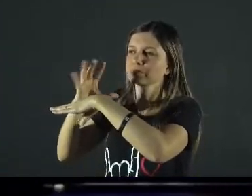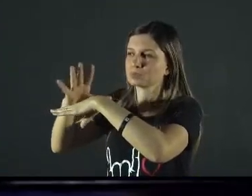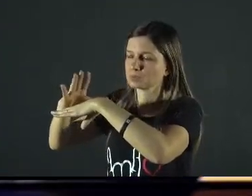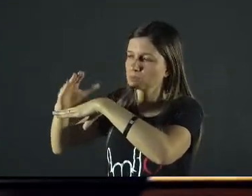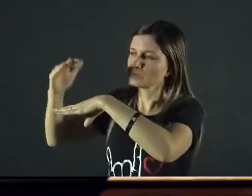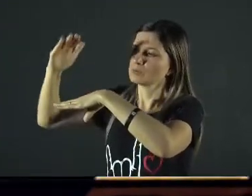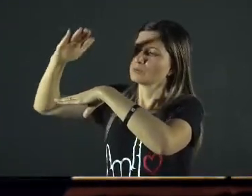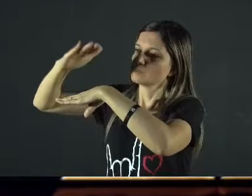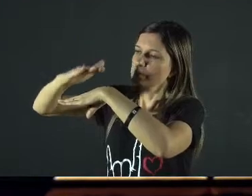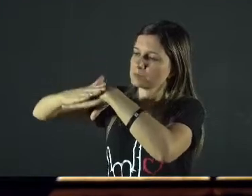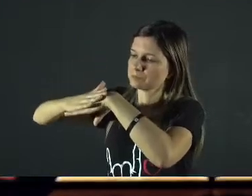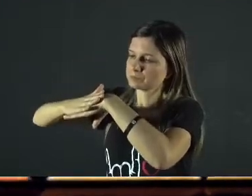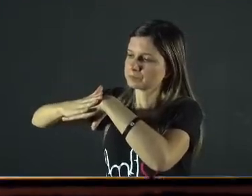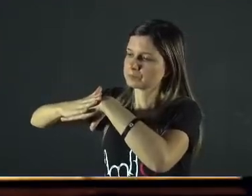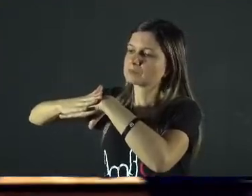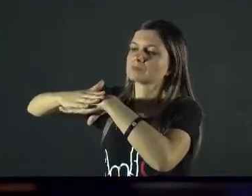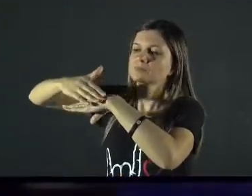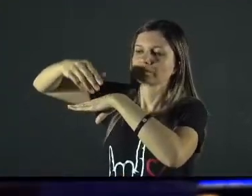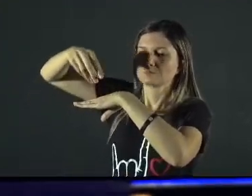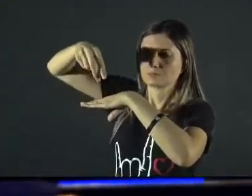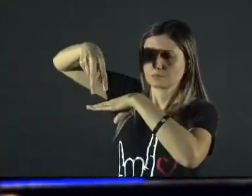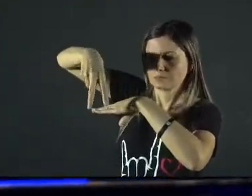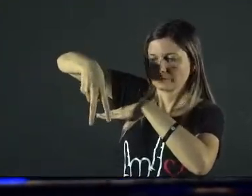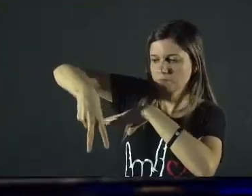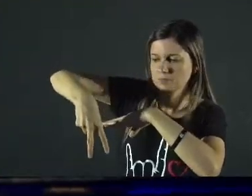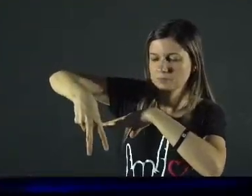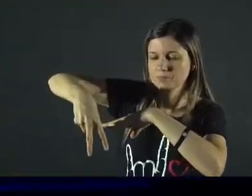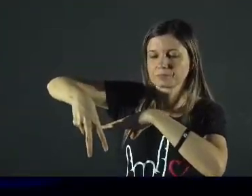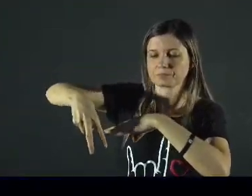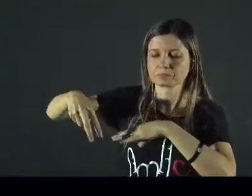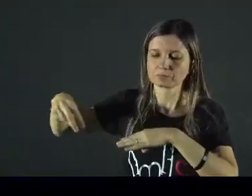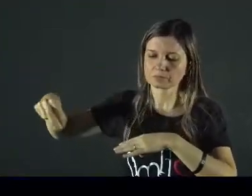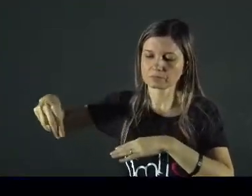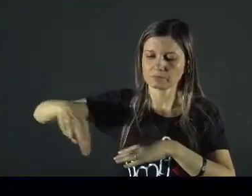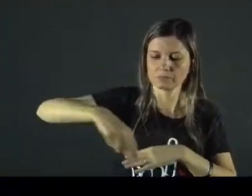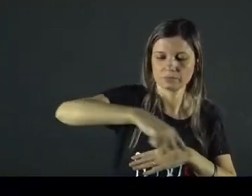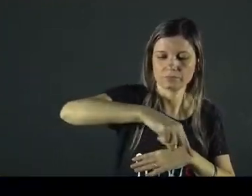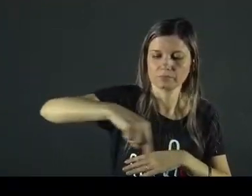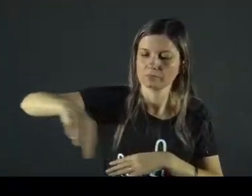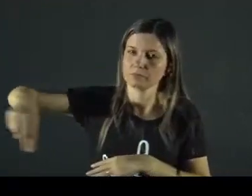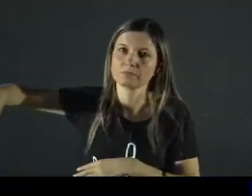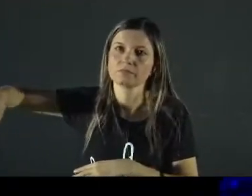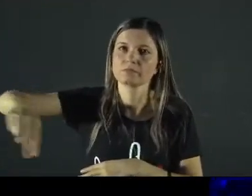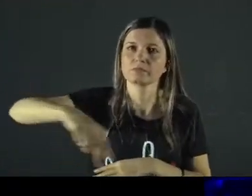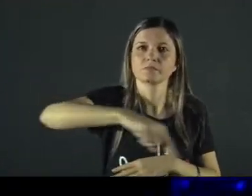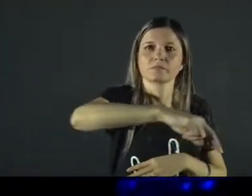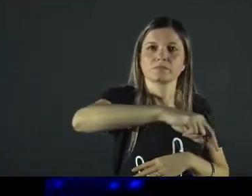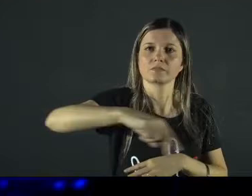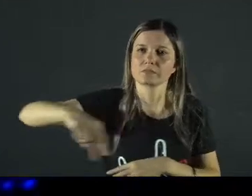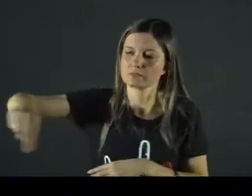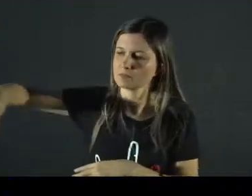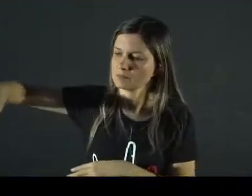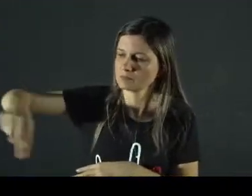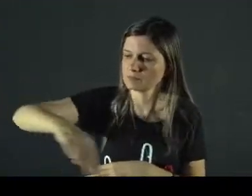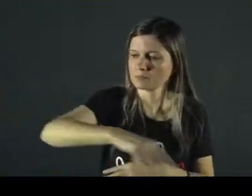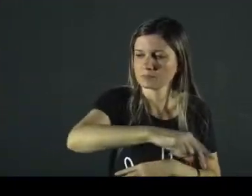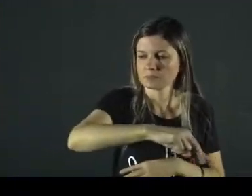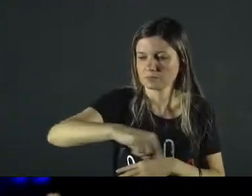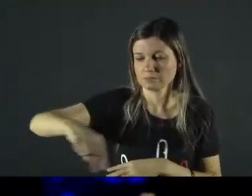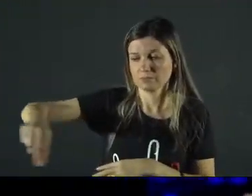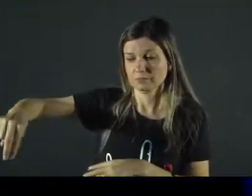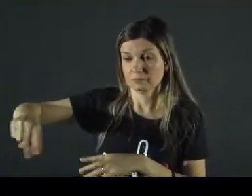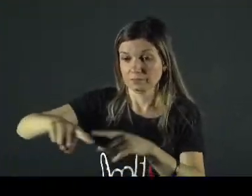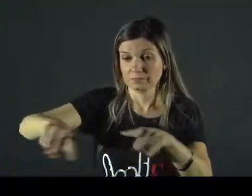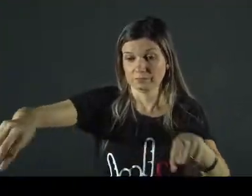isso, ele desceu dali de onde ele estava da cama. A palavra diz que ele andou de um canto para o outro, como eu estou fazendo agora. Ele andava